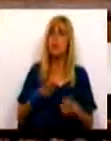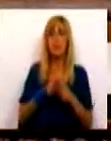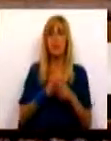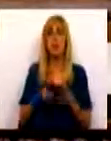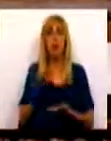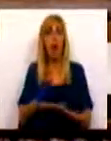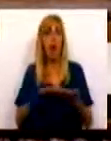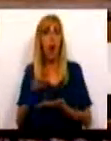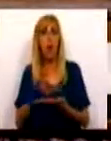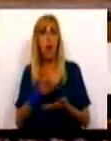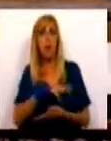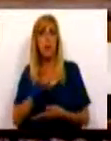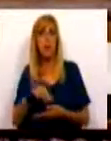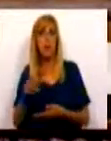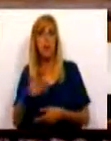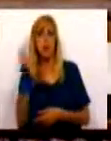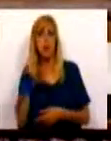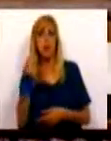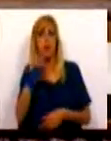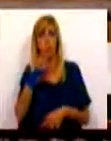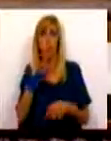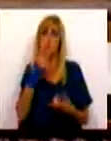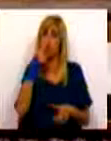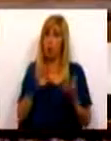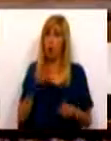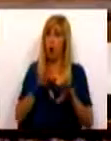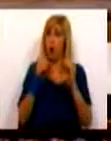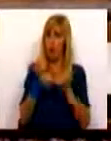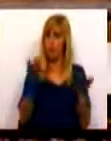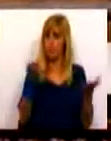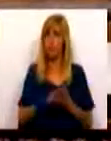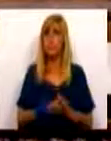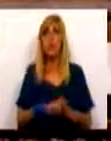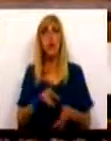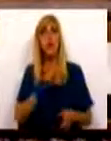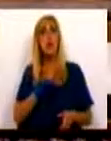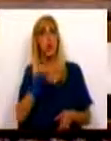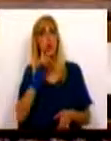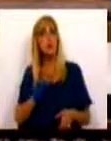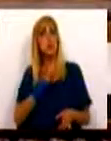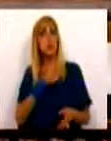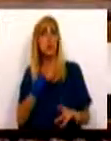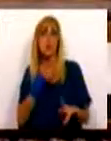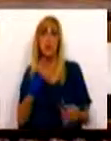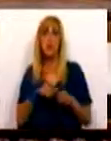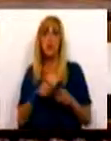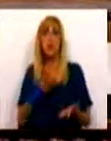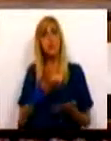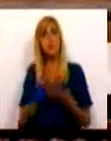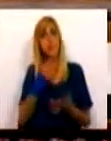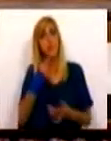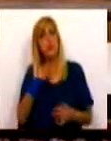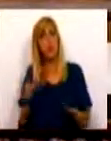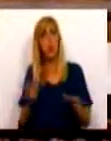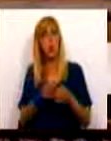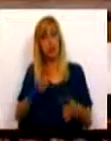com milhares de jovens cidadãos. Senhoras e senhores deputados, termino reafirmando que o Grupo Parlamentar do